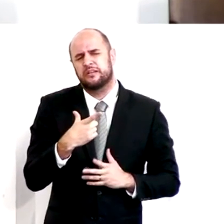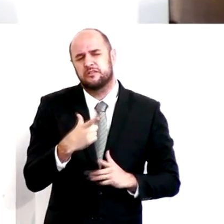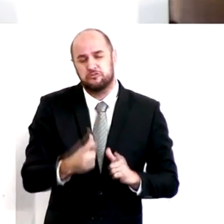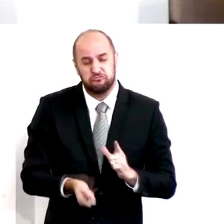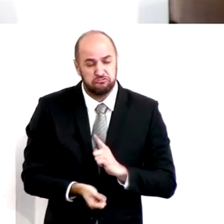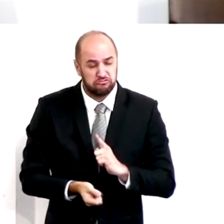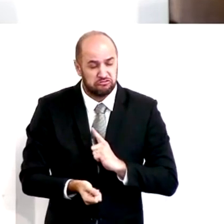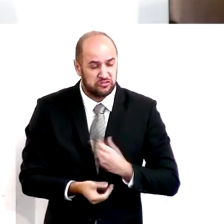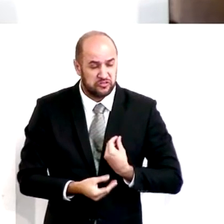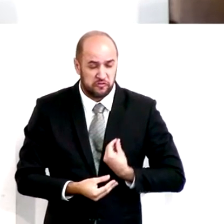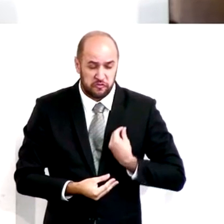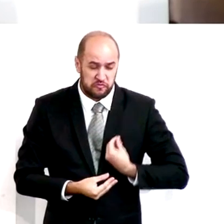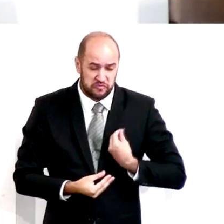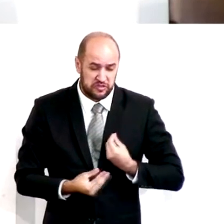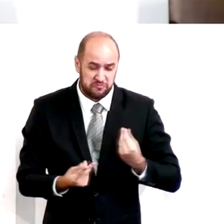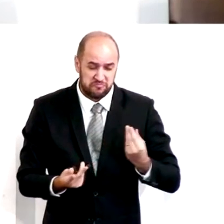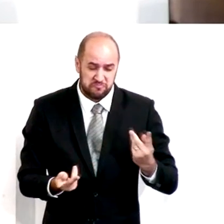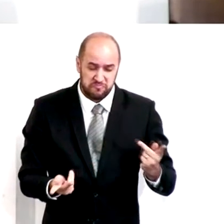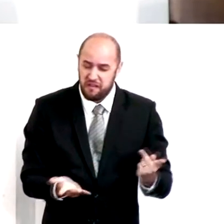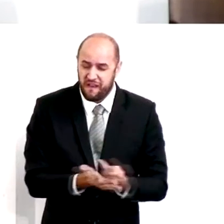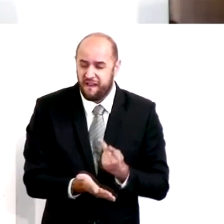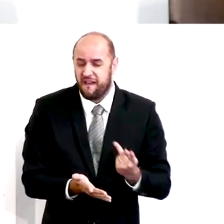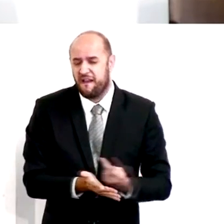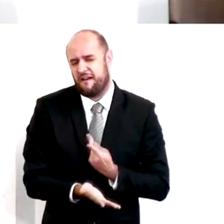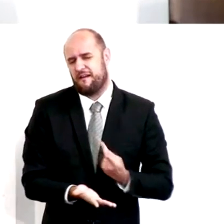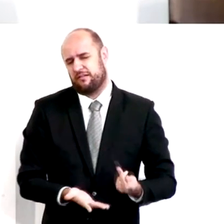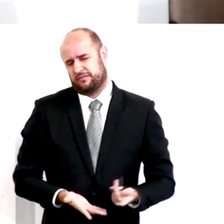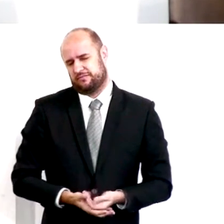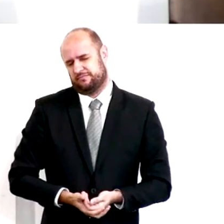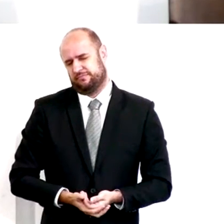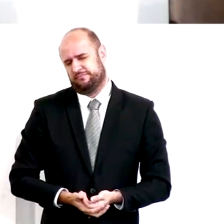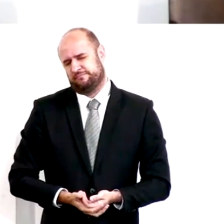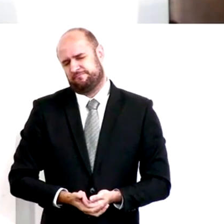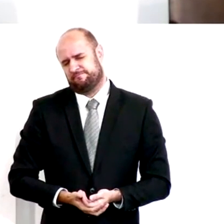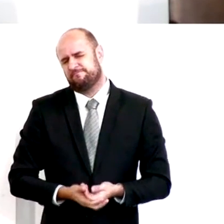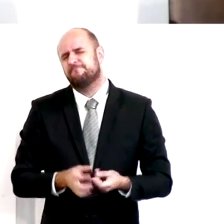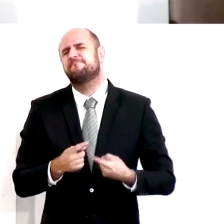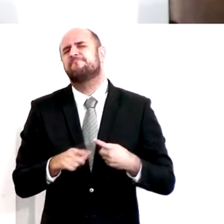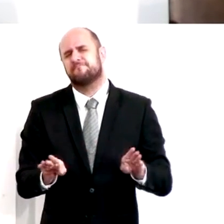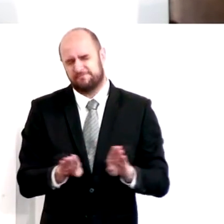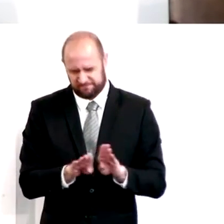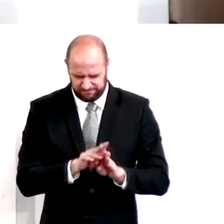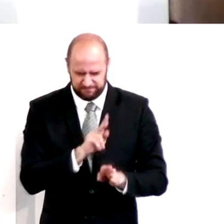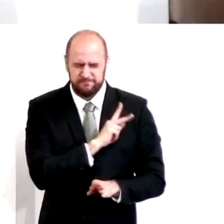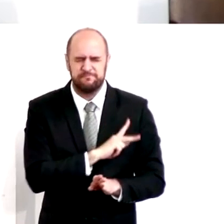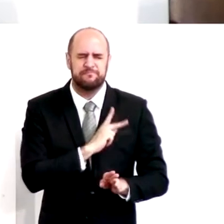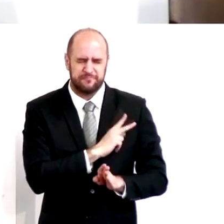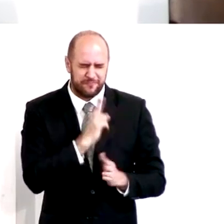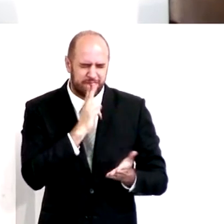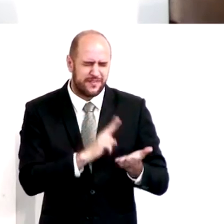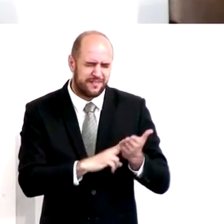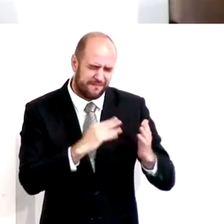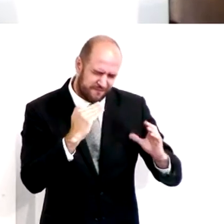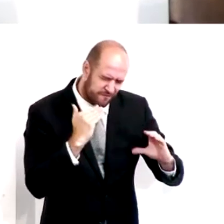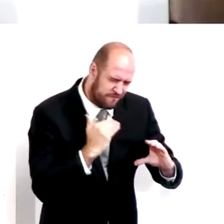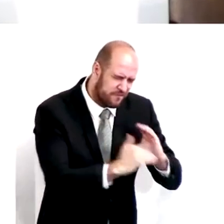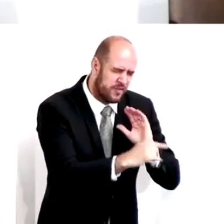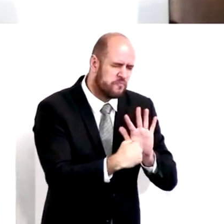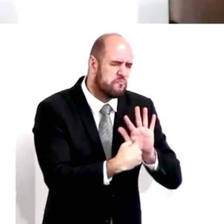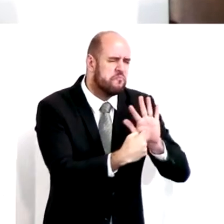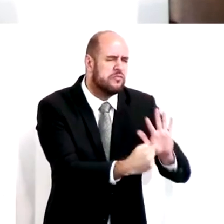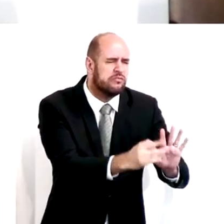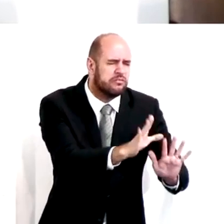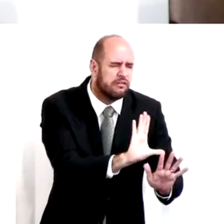que preocupavam a Paulo e muito mais a Deus. Mas ao mesmo tempo Paulo escreve a carta numa expressão de